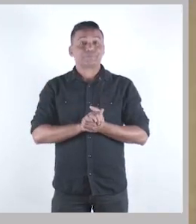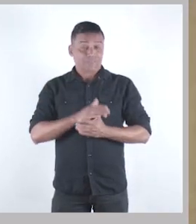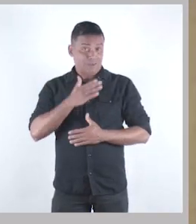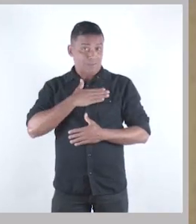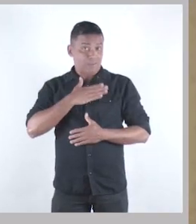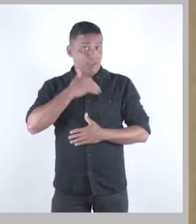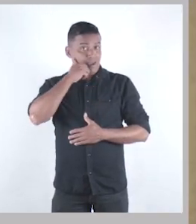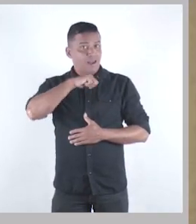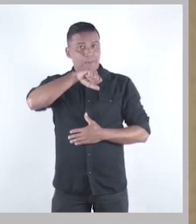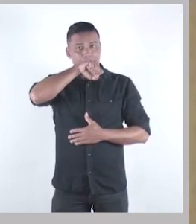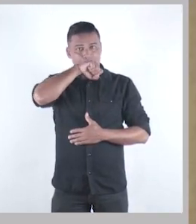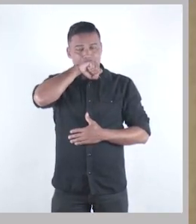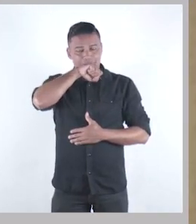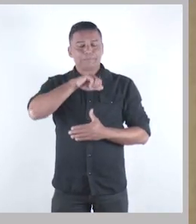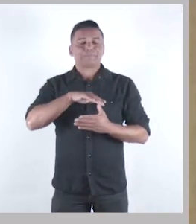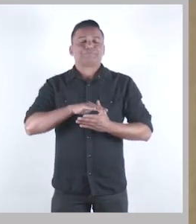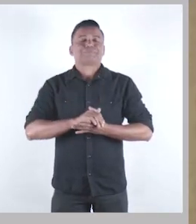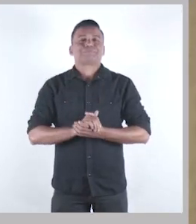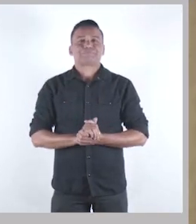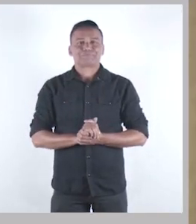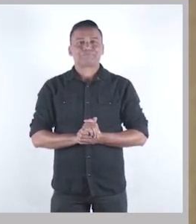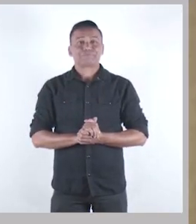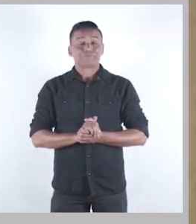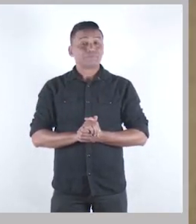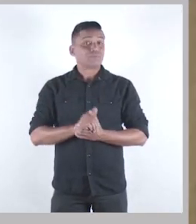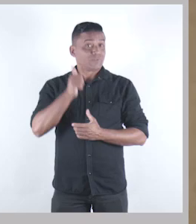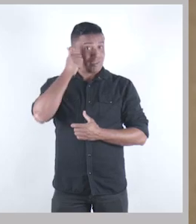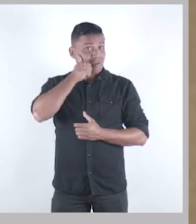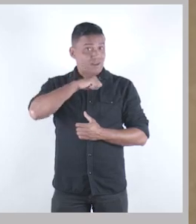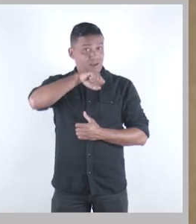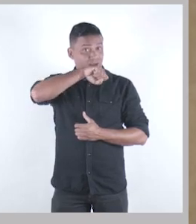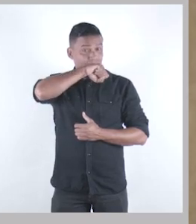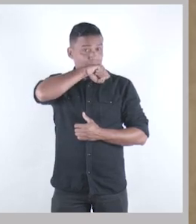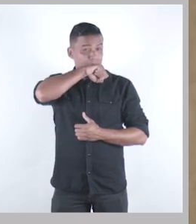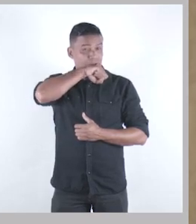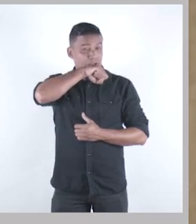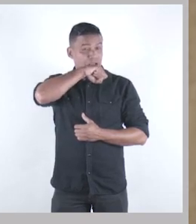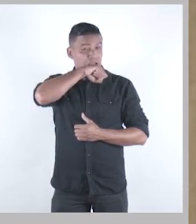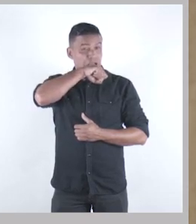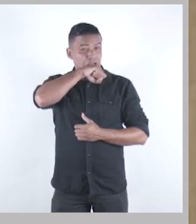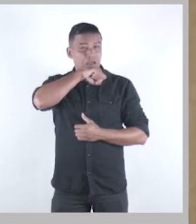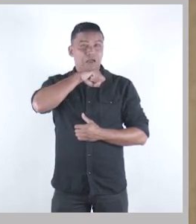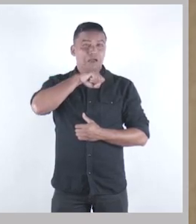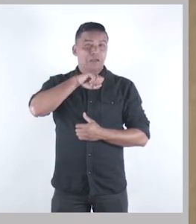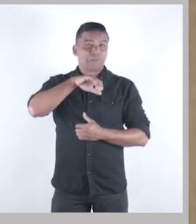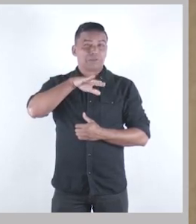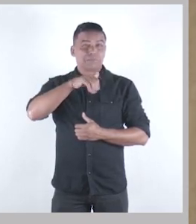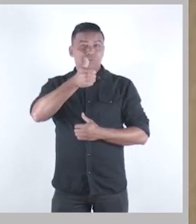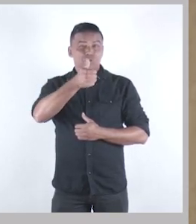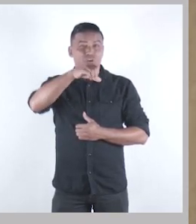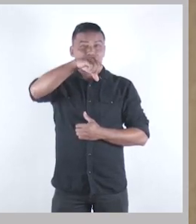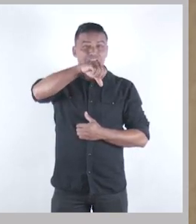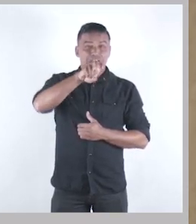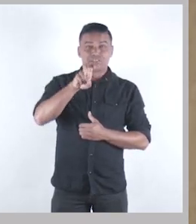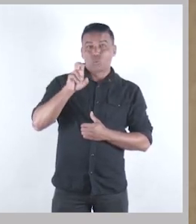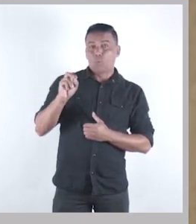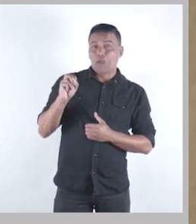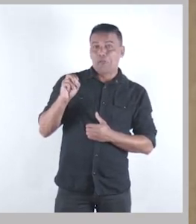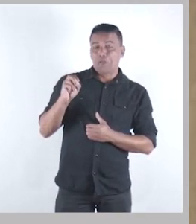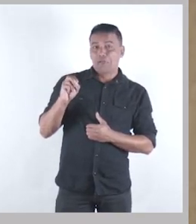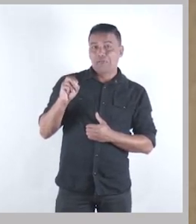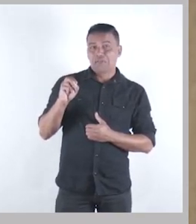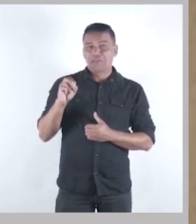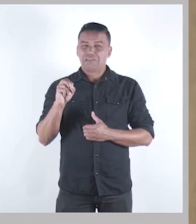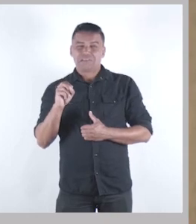por sua vez, ela foi nos anos finais de 50